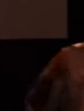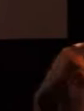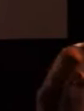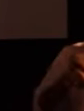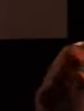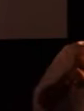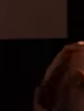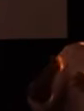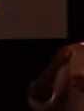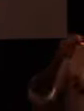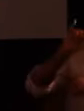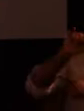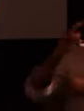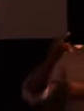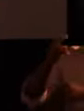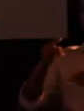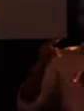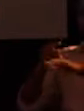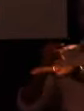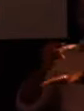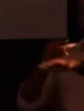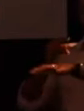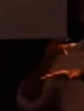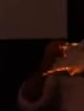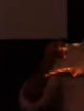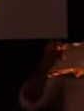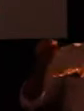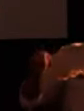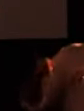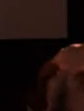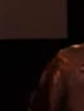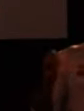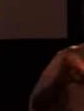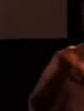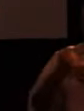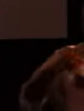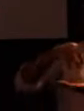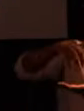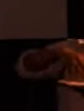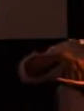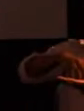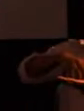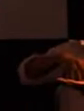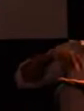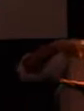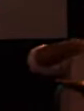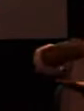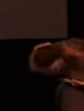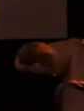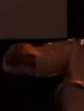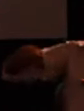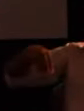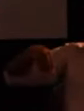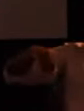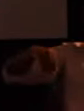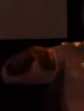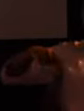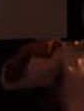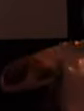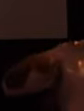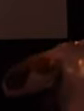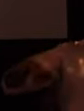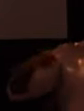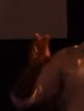de permeabilidade, a gente admite que 50% tem que ficar em solo mesmo, em solo nu, terra, e